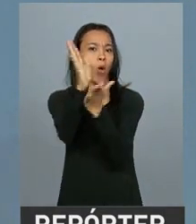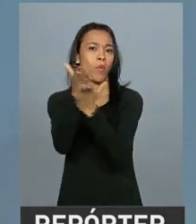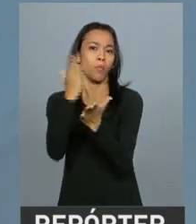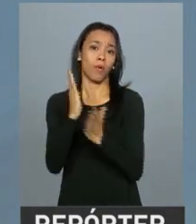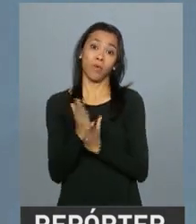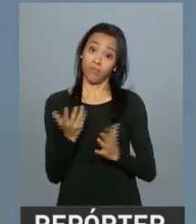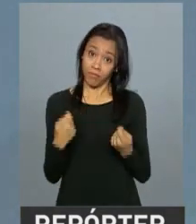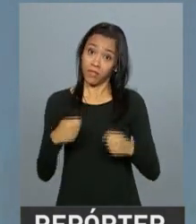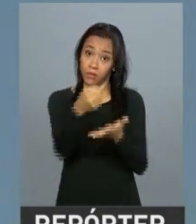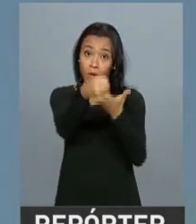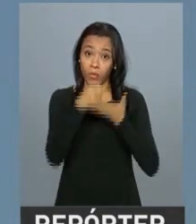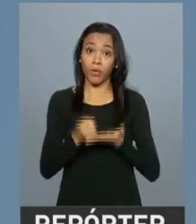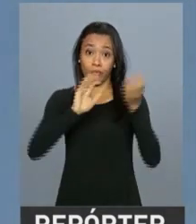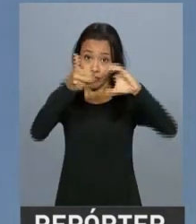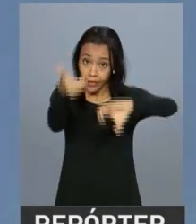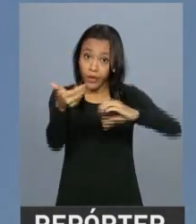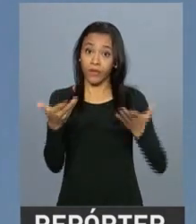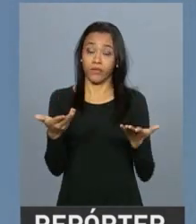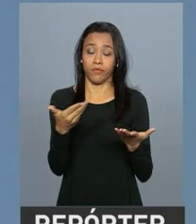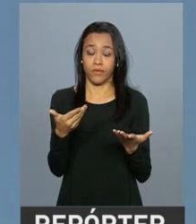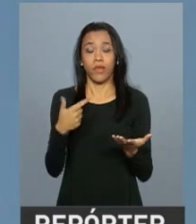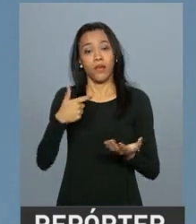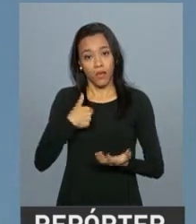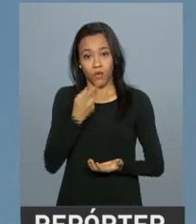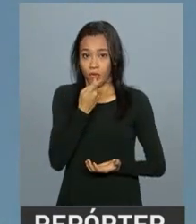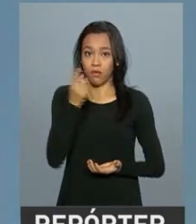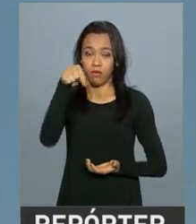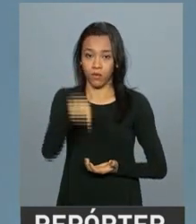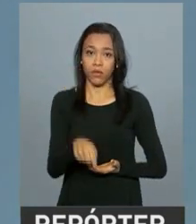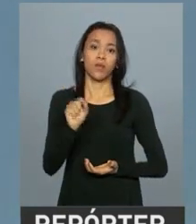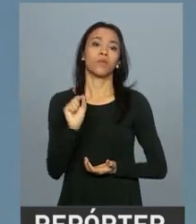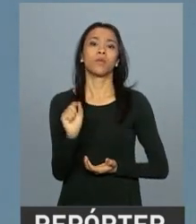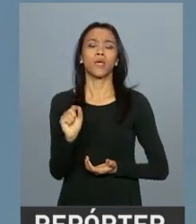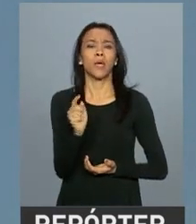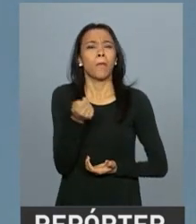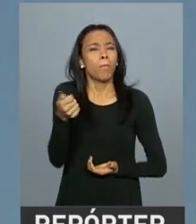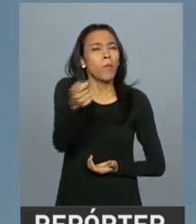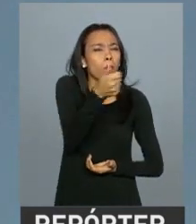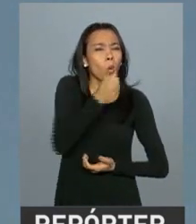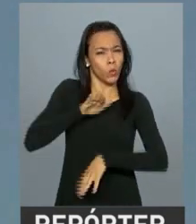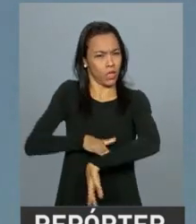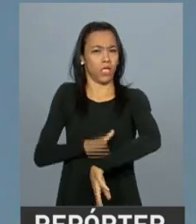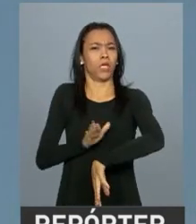depende do apoio do Congresso Nacional. Eu devo dizer que em pouquíssimo tempo,